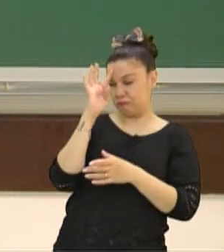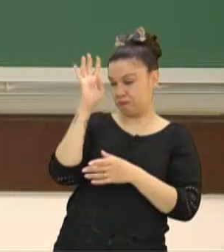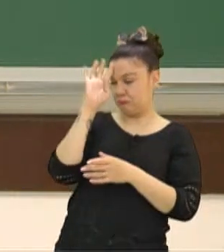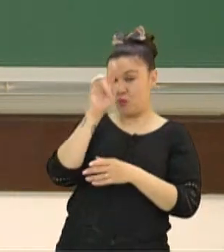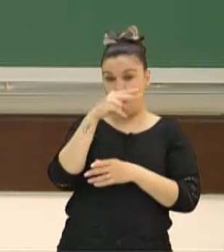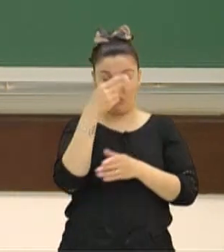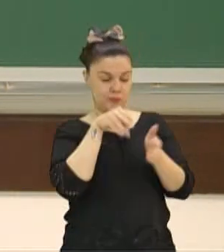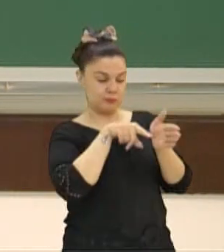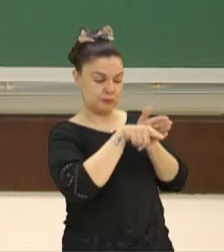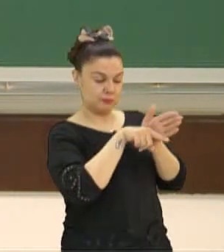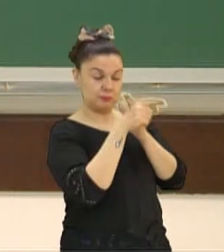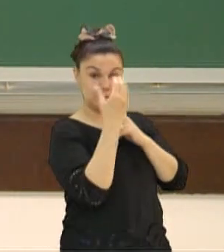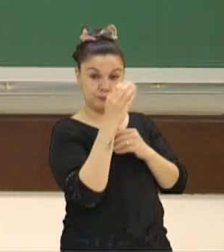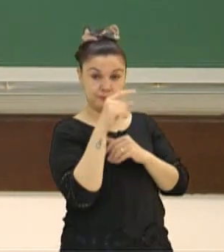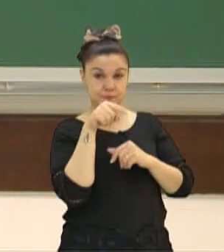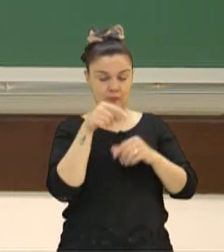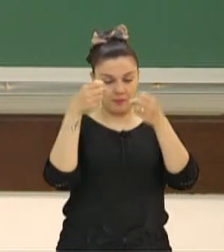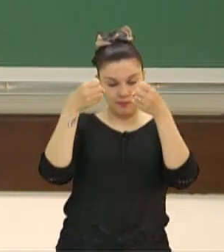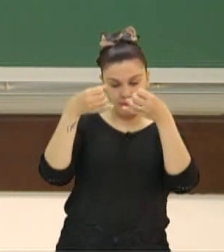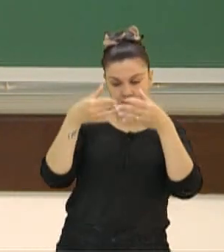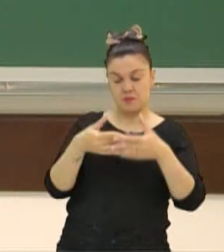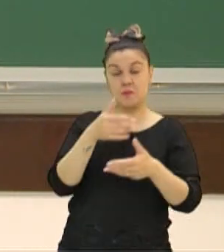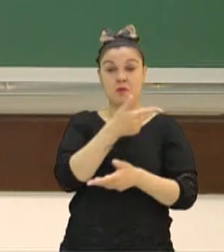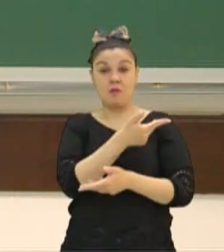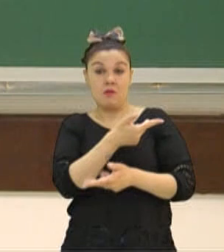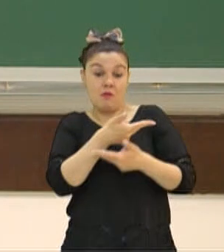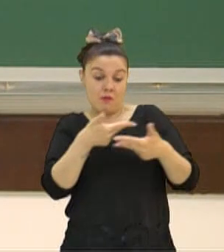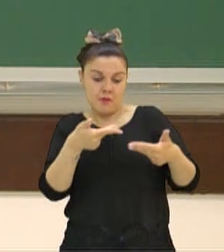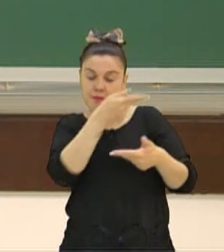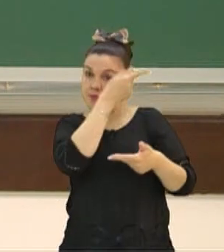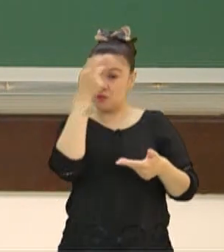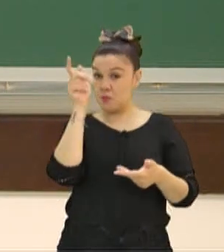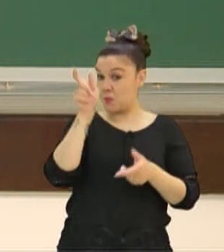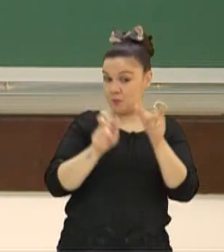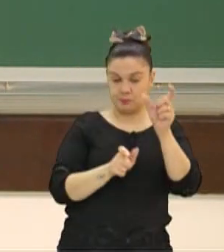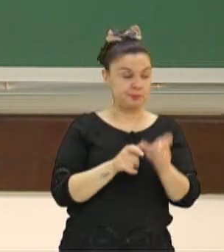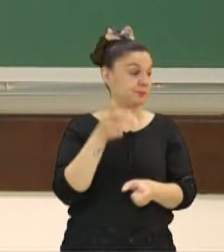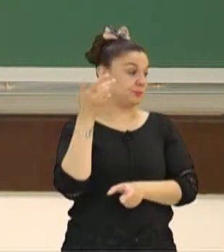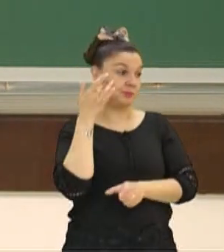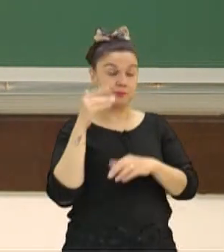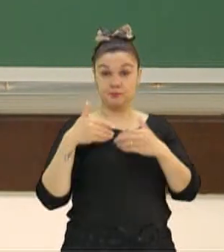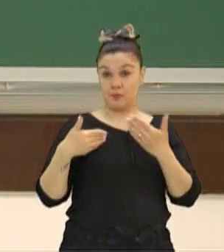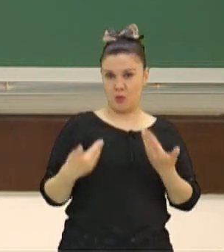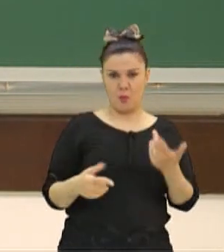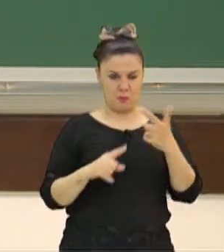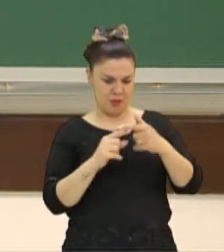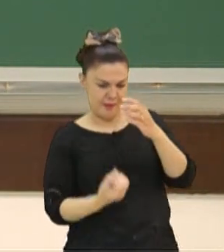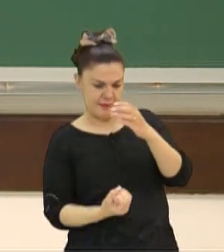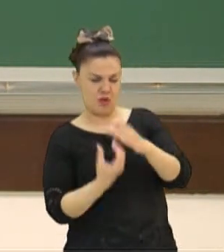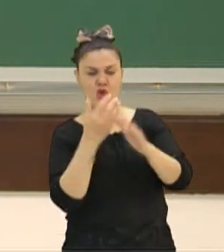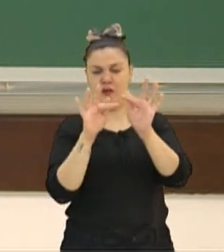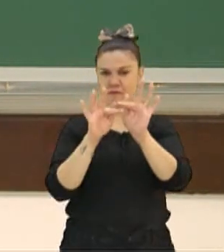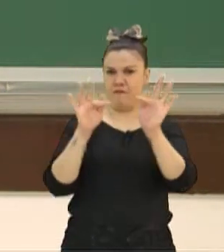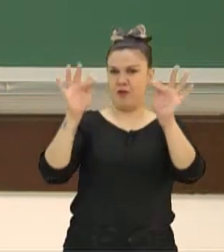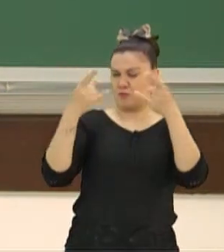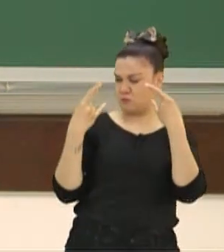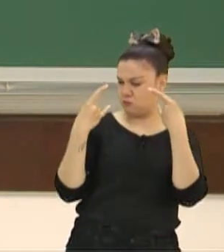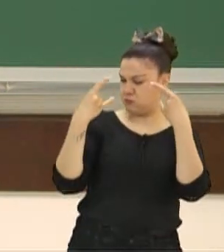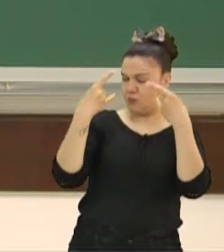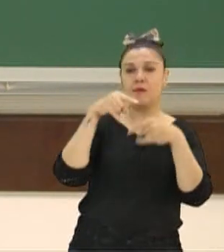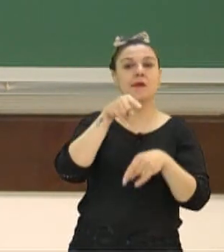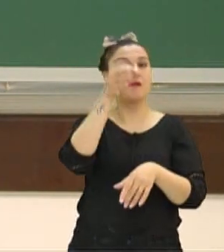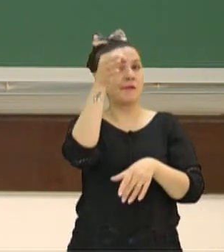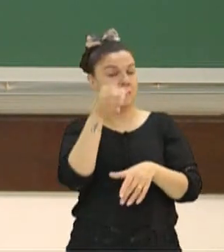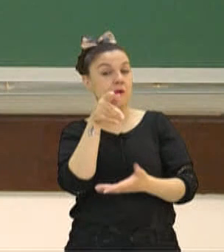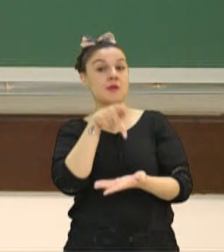ou um cientista para poder explicar algo que as pessoas não sabem. Mas não é porque ele criou aquela frase, aquela explicação, que